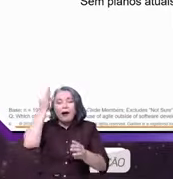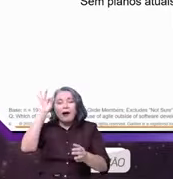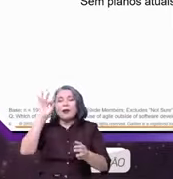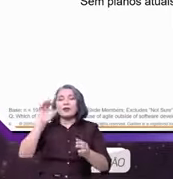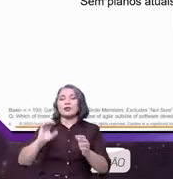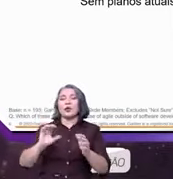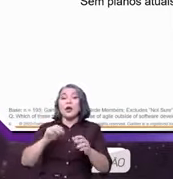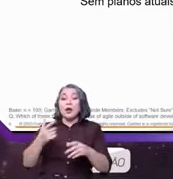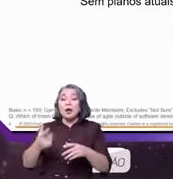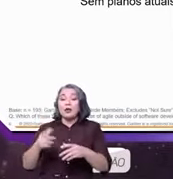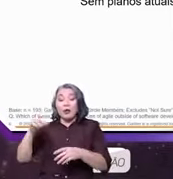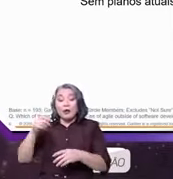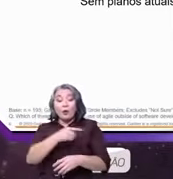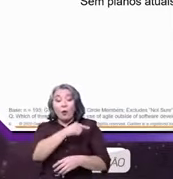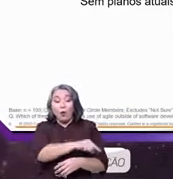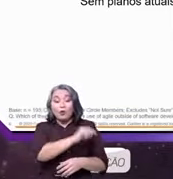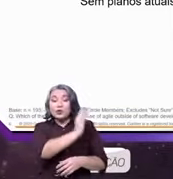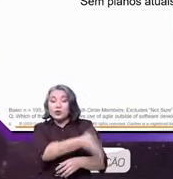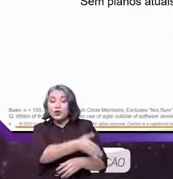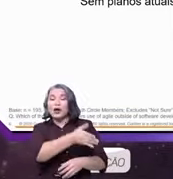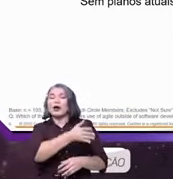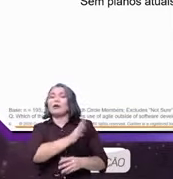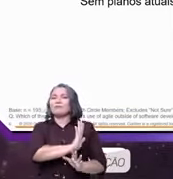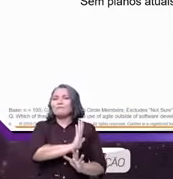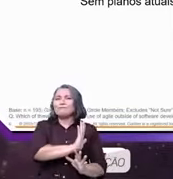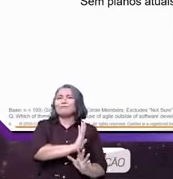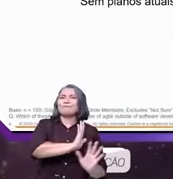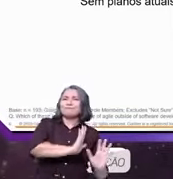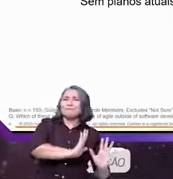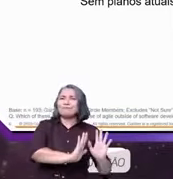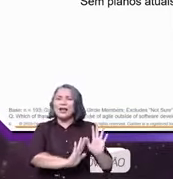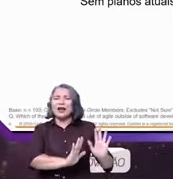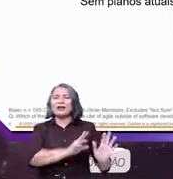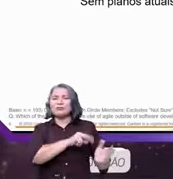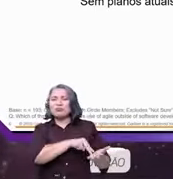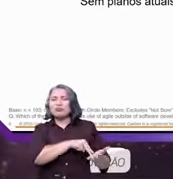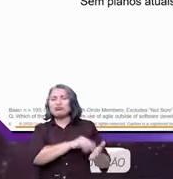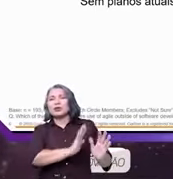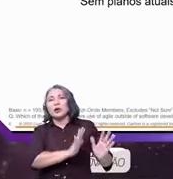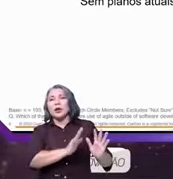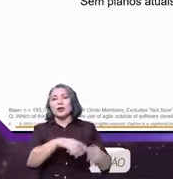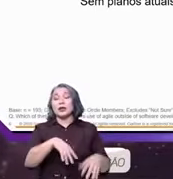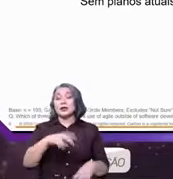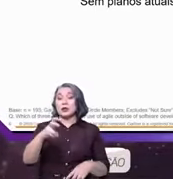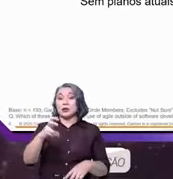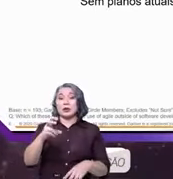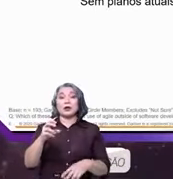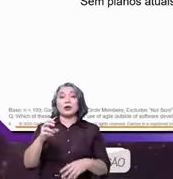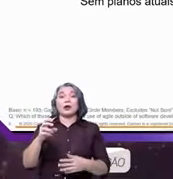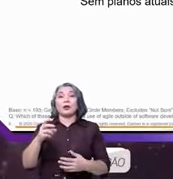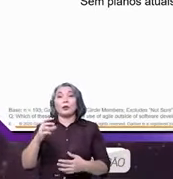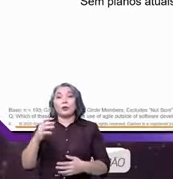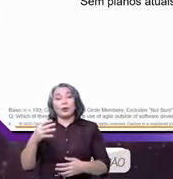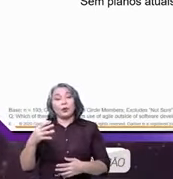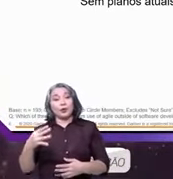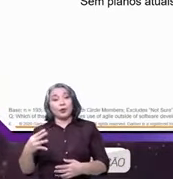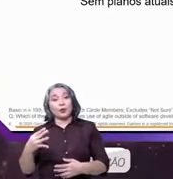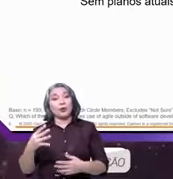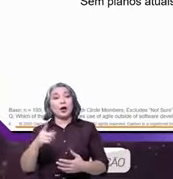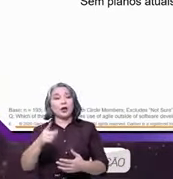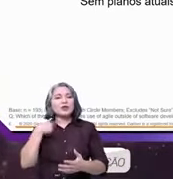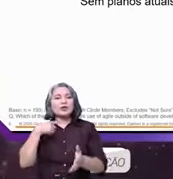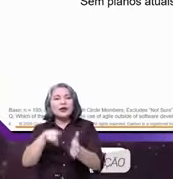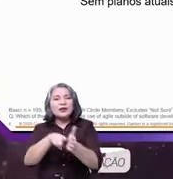estágio, e alguns sem planos atuais. Mas muitos desses 54 sem planos atuais, estão em